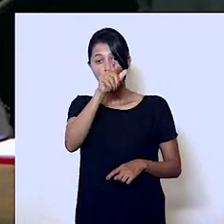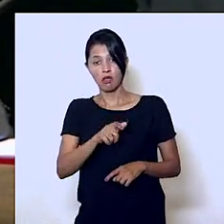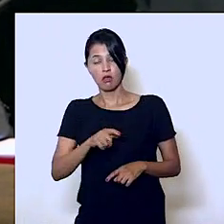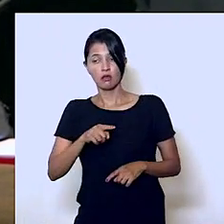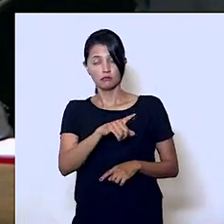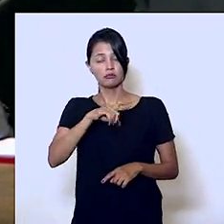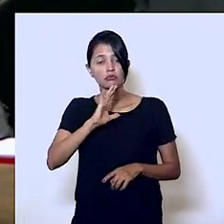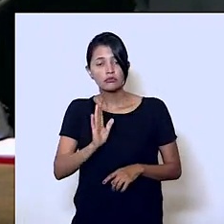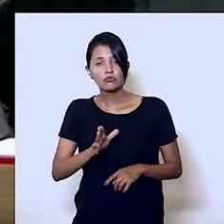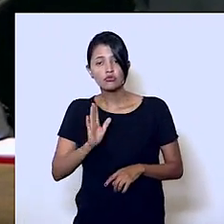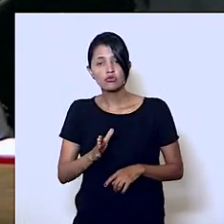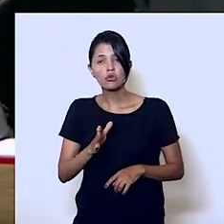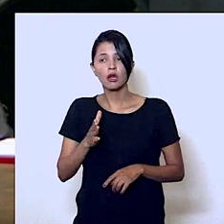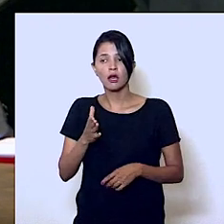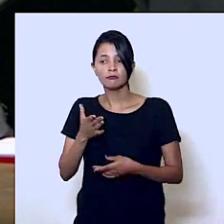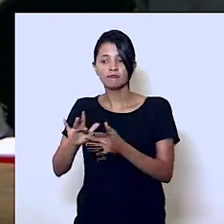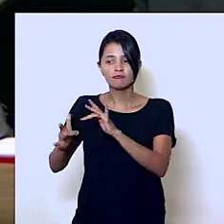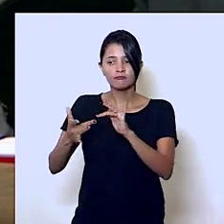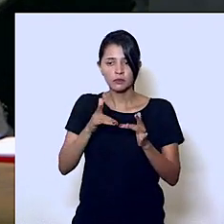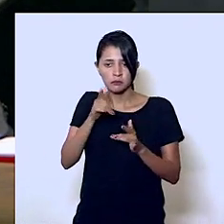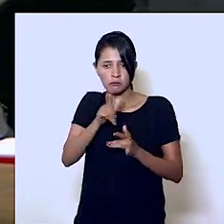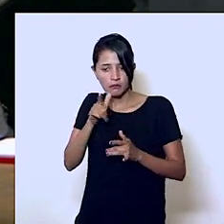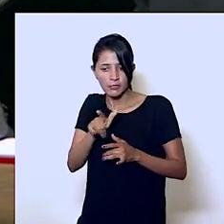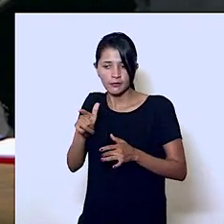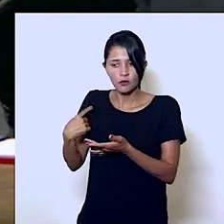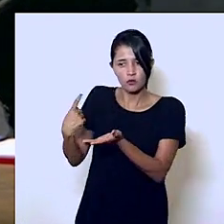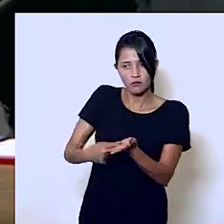contatos para preparar a reunião de reatamento, que foi em Paris,